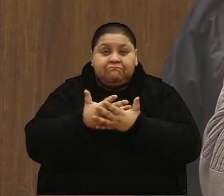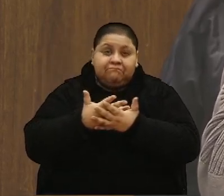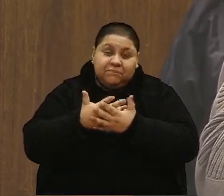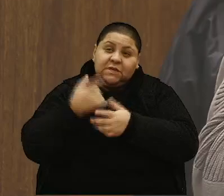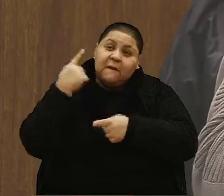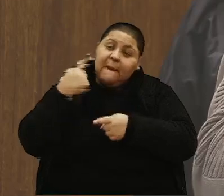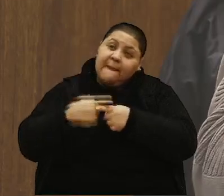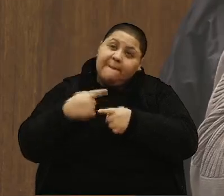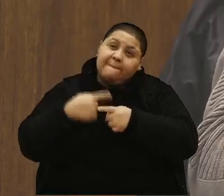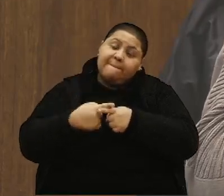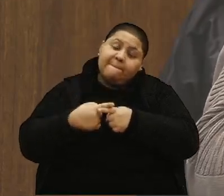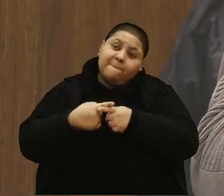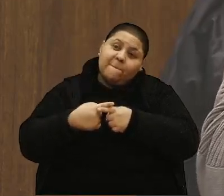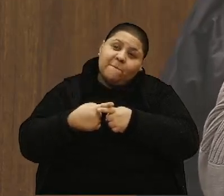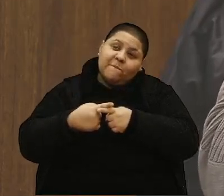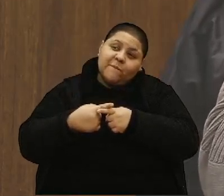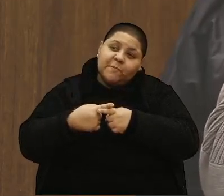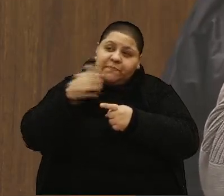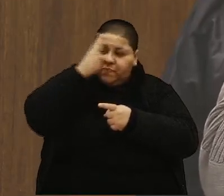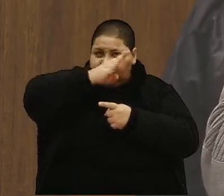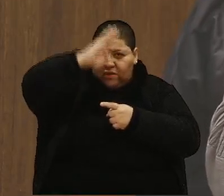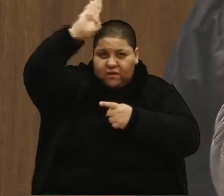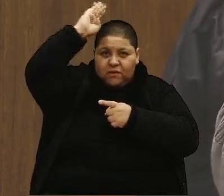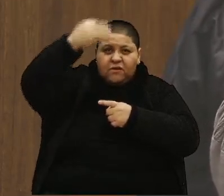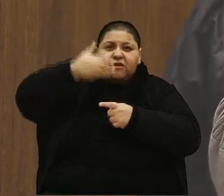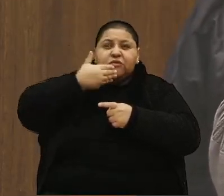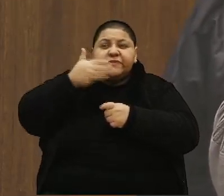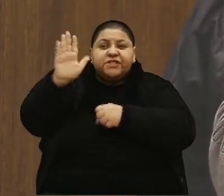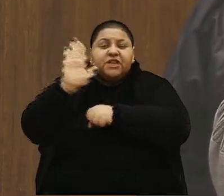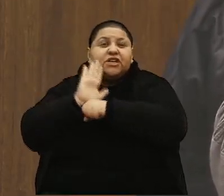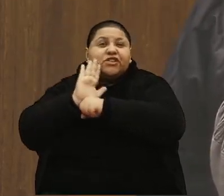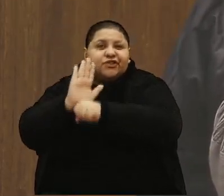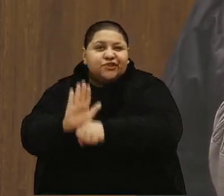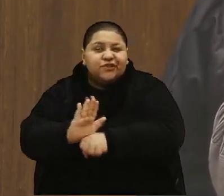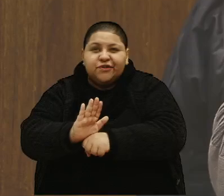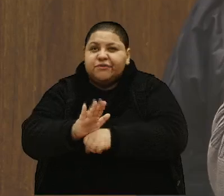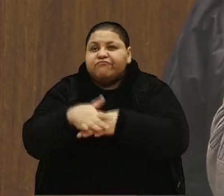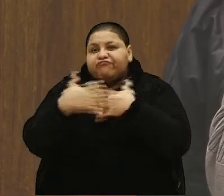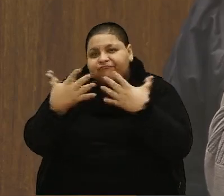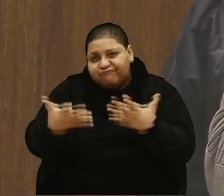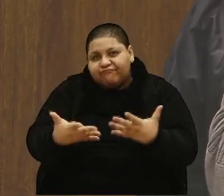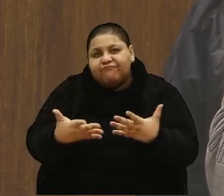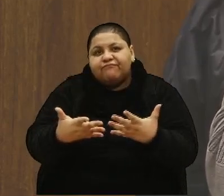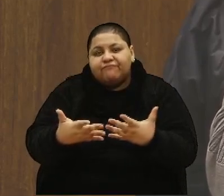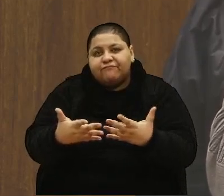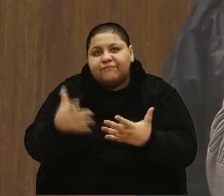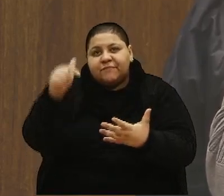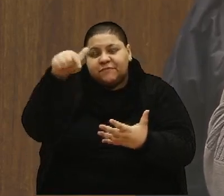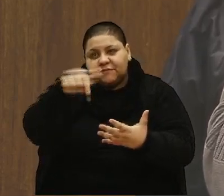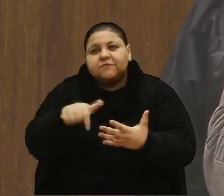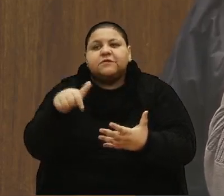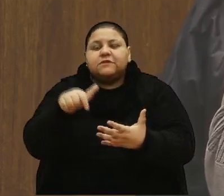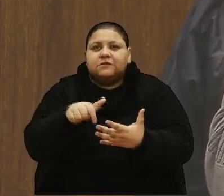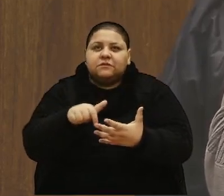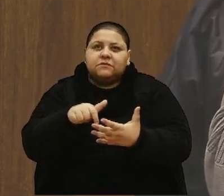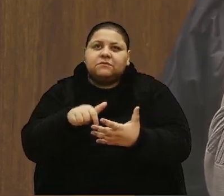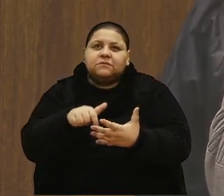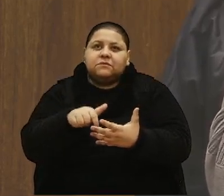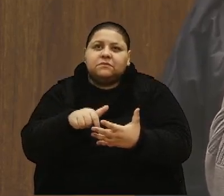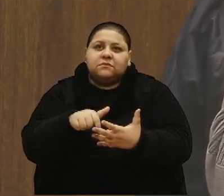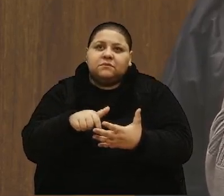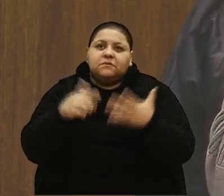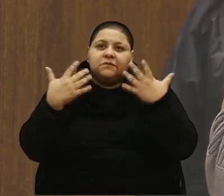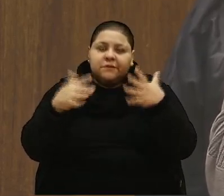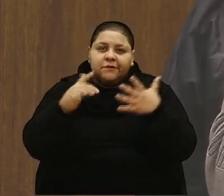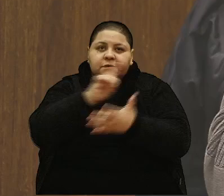porque até ali mesmo nos bombeiros as pessoas iam pedir auxílio. Quantas vezes foram? Então, quero aí, nessa situação específica,